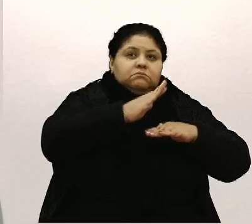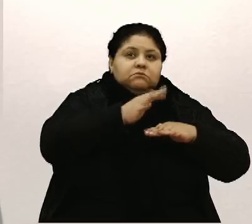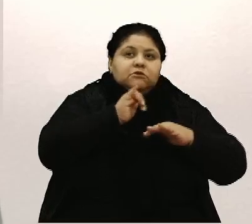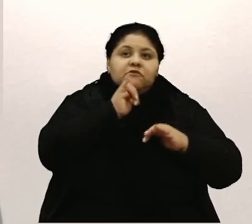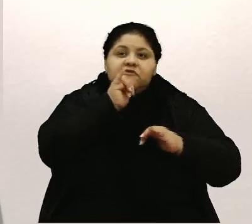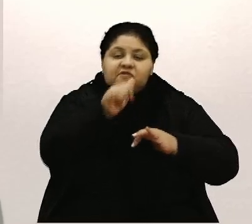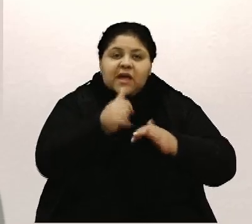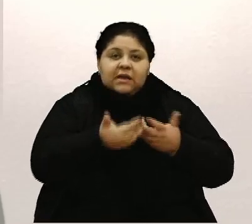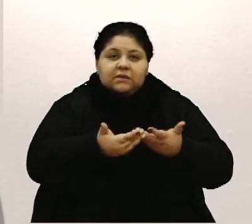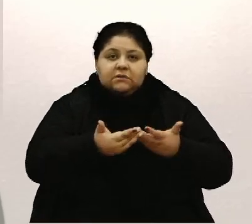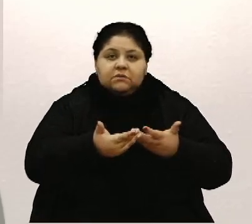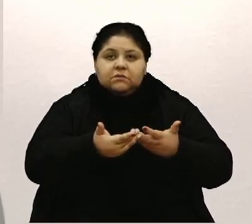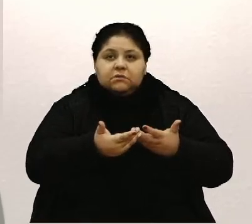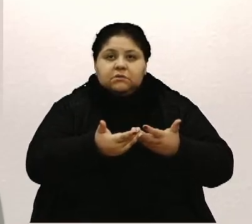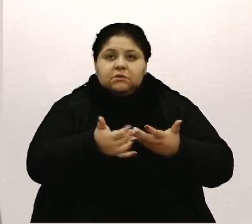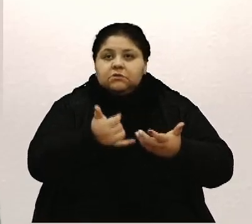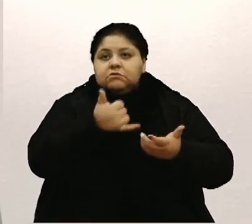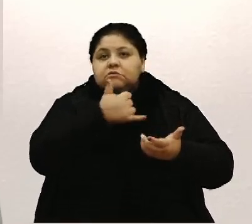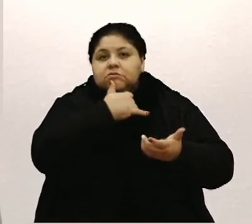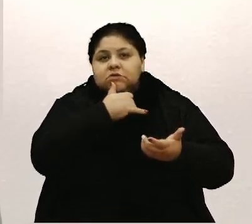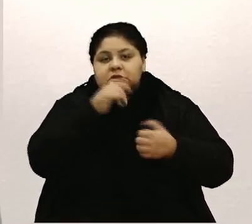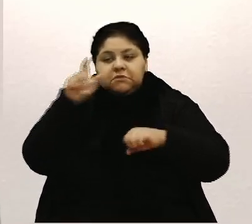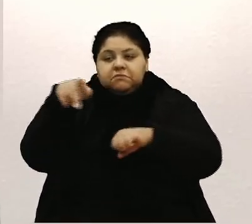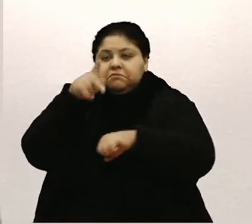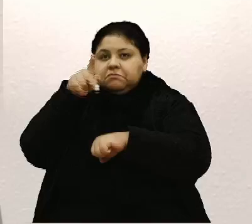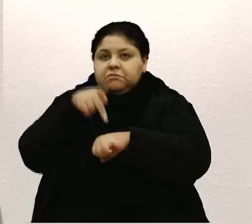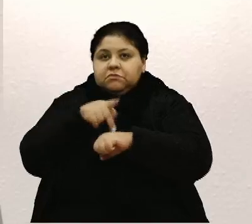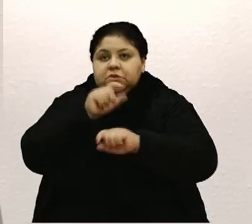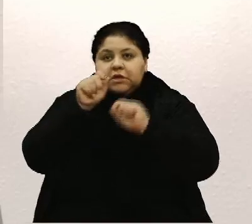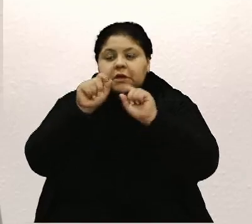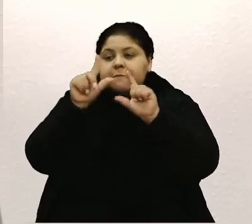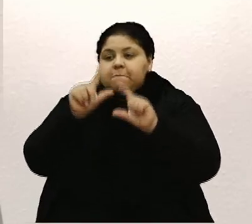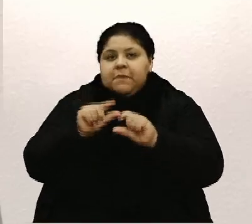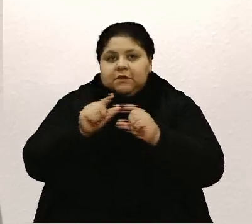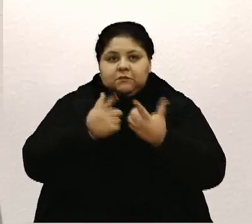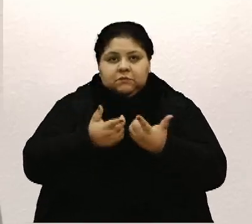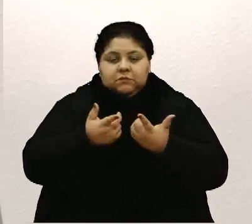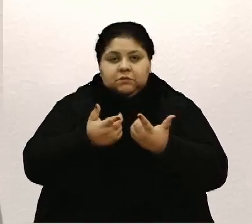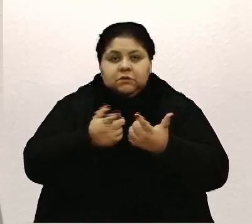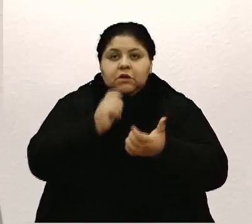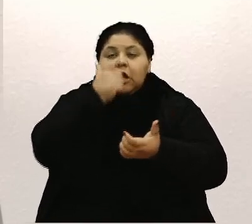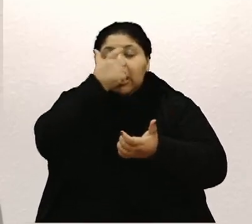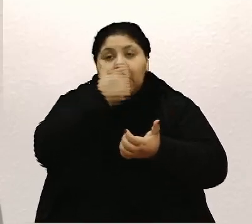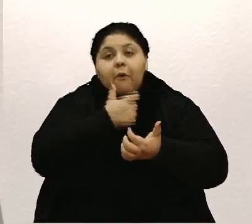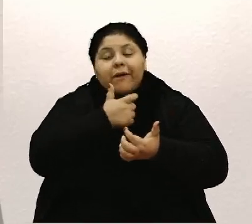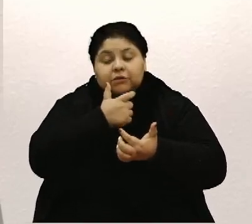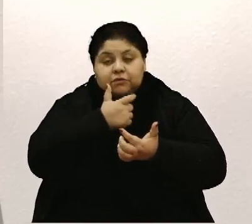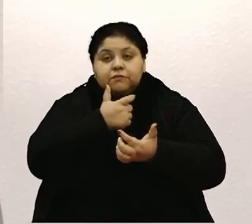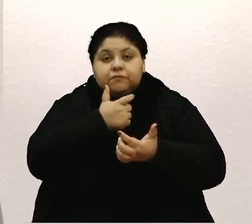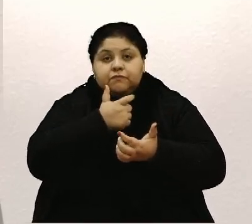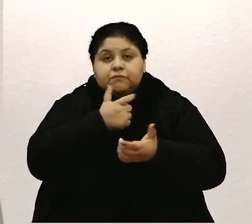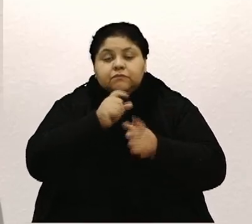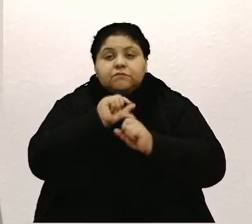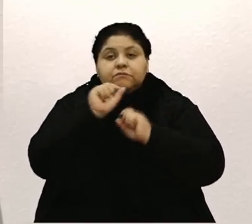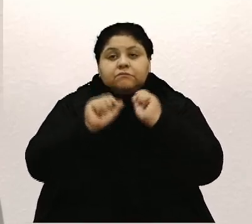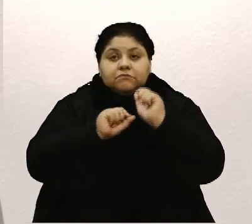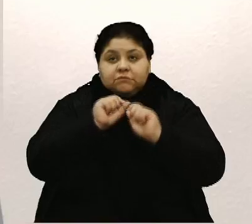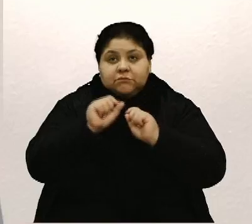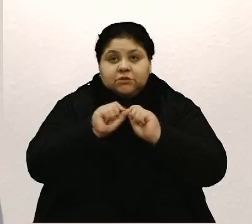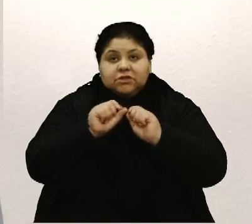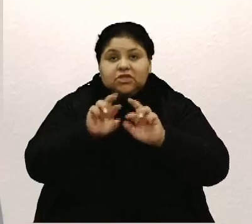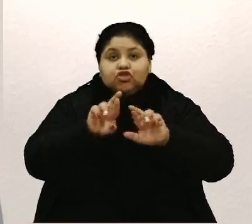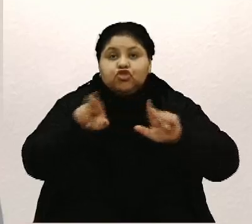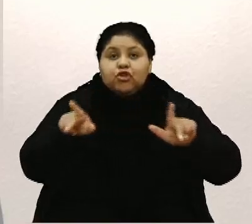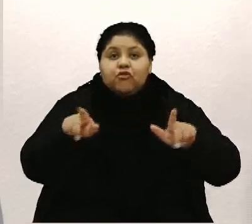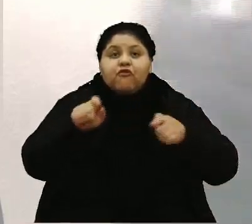declarações tristes para esse país e quem traz menos. Então, acho que se quisessem ser diferente,